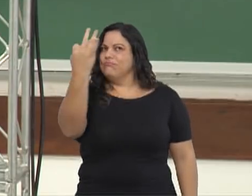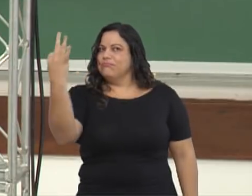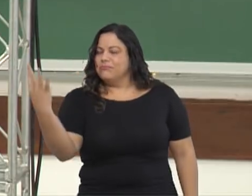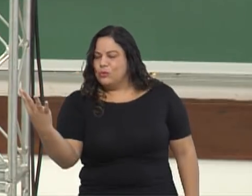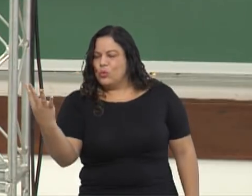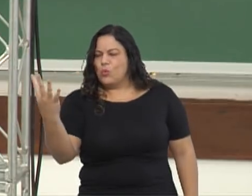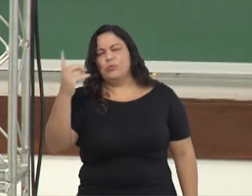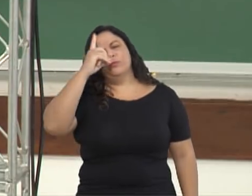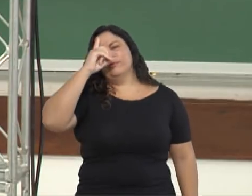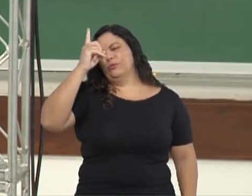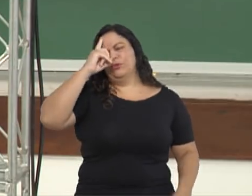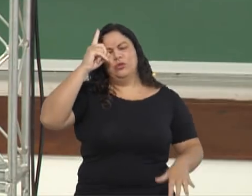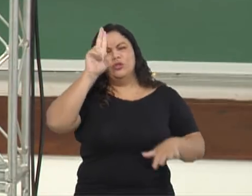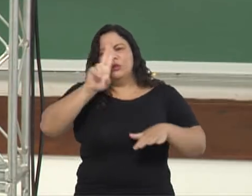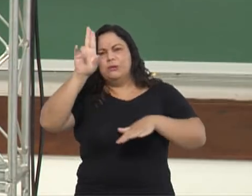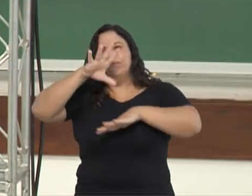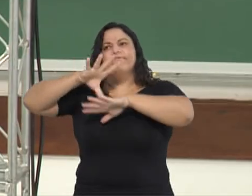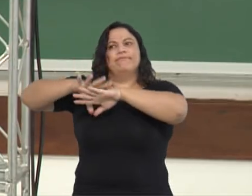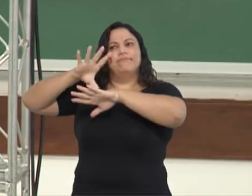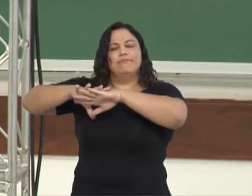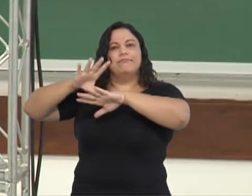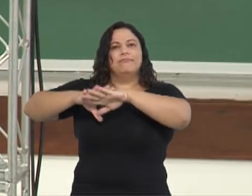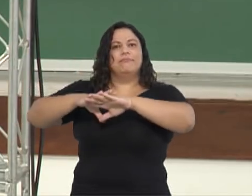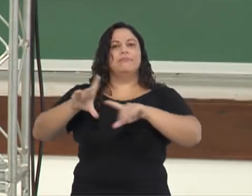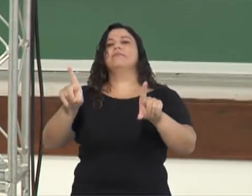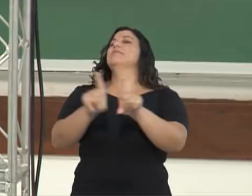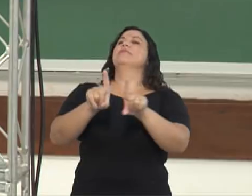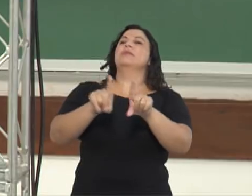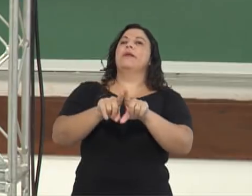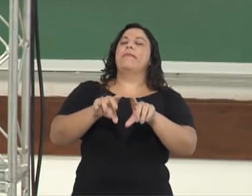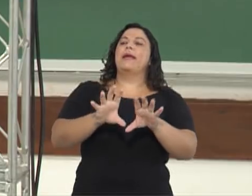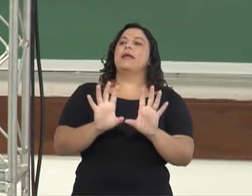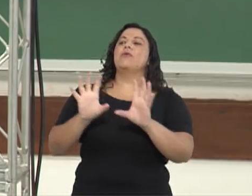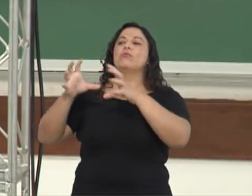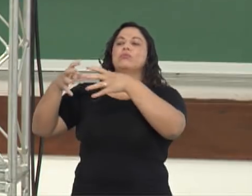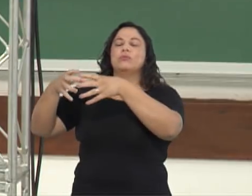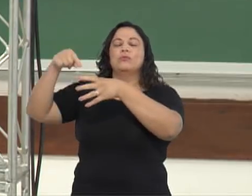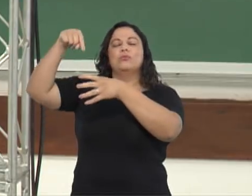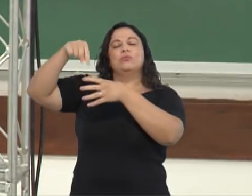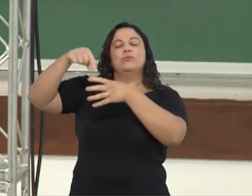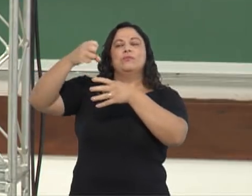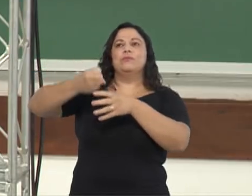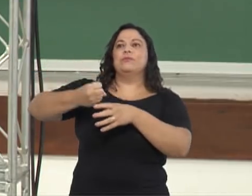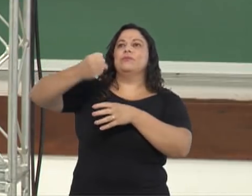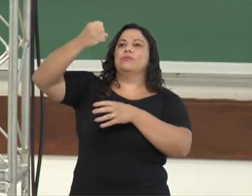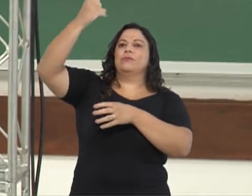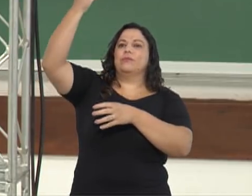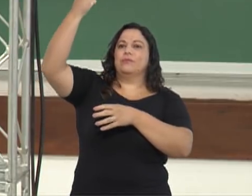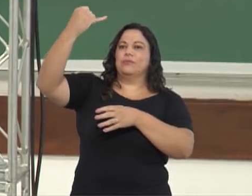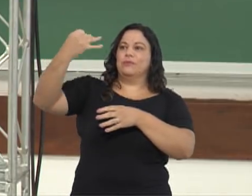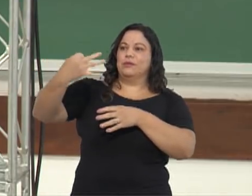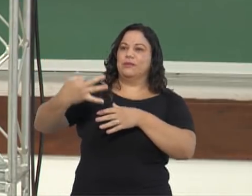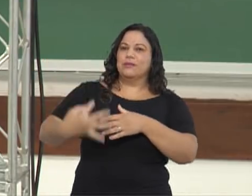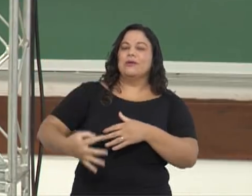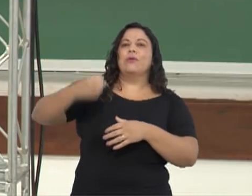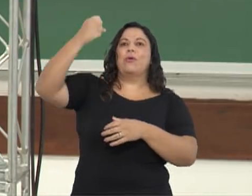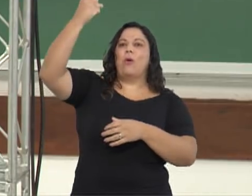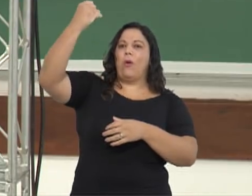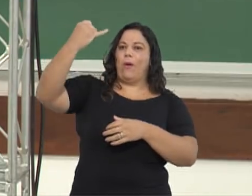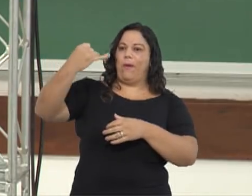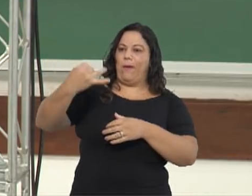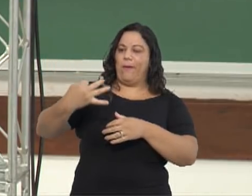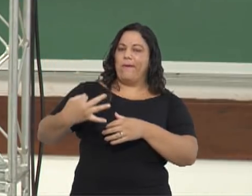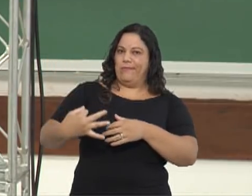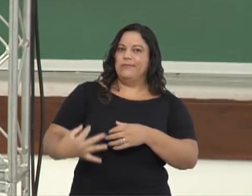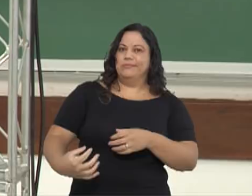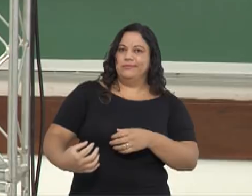dia. E depois nós vamos trabalhar com os números ordinais, que serão aqueles que nós